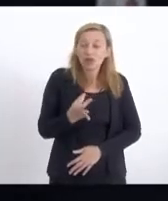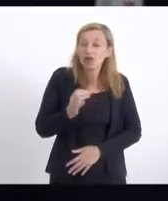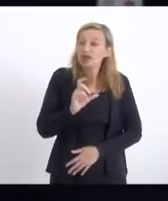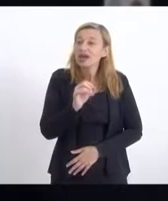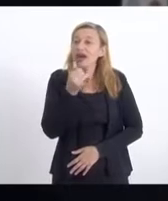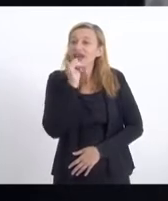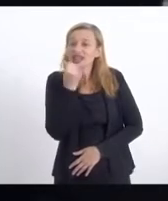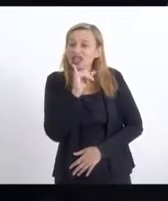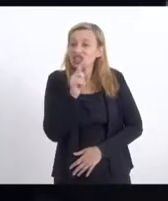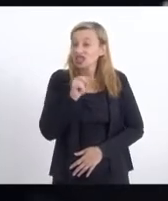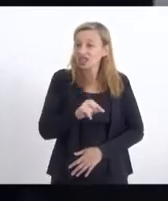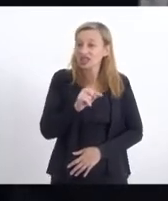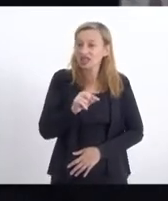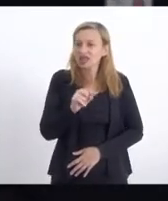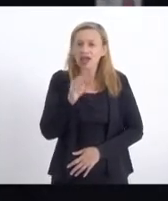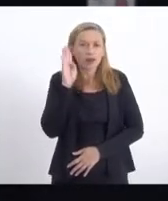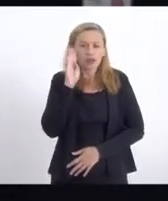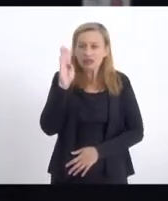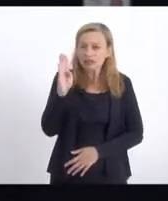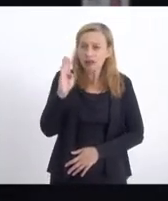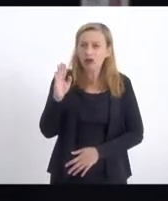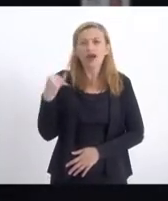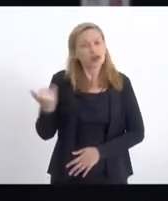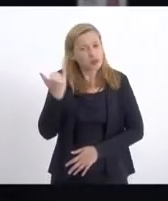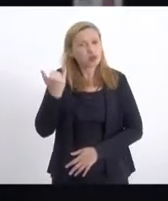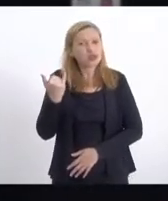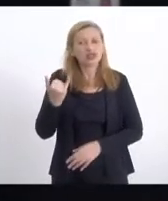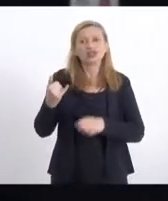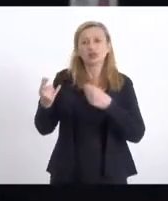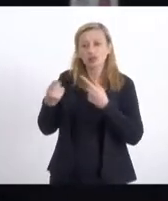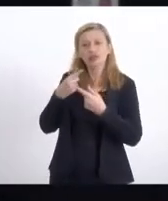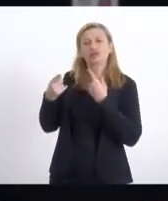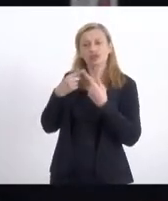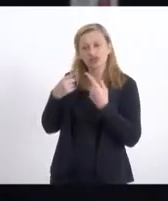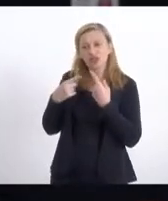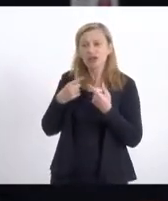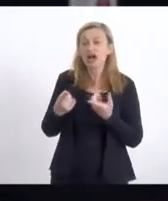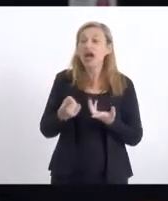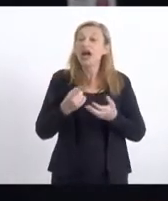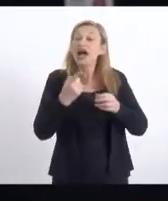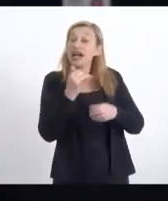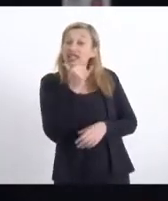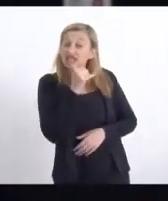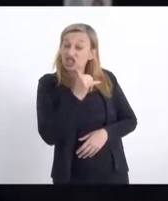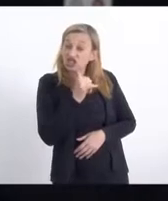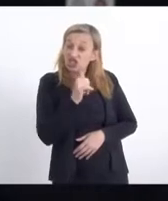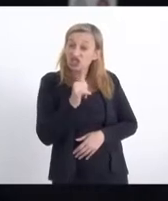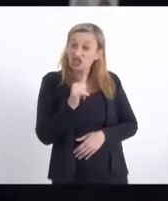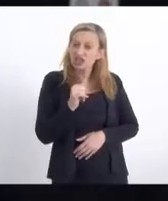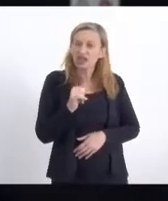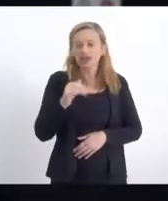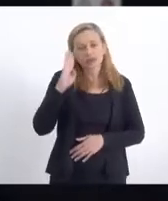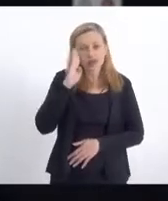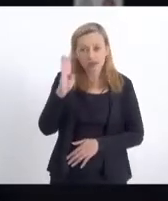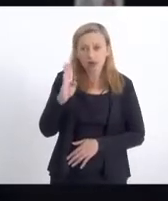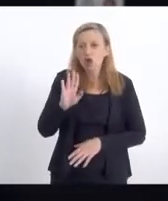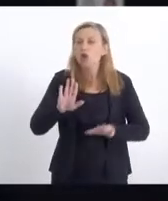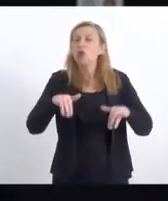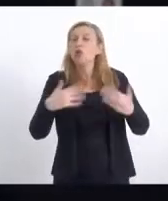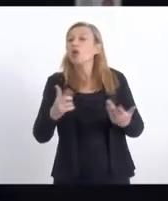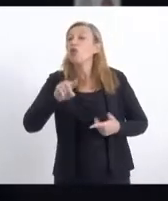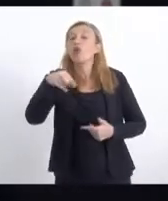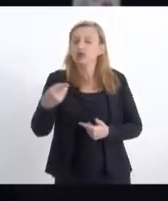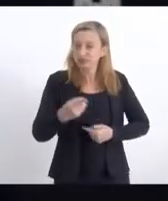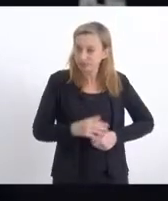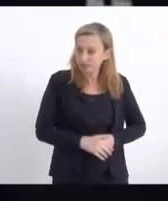energia aqui era um gargalo fundamental. Como é importante a gente vir conversar, né? Então, a energia é um start. Quais são os outros,